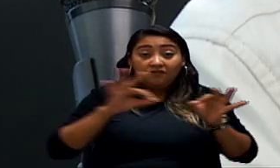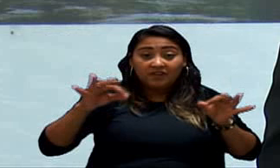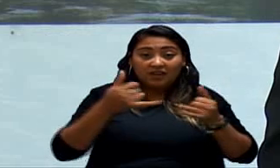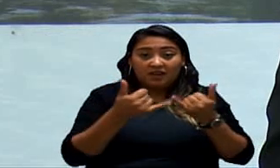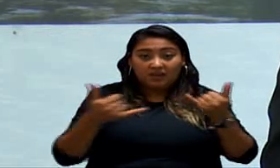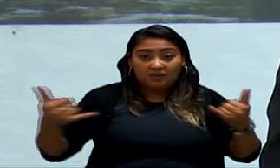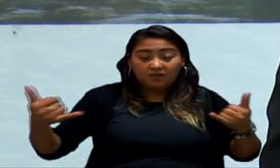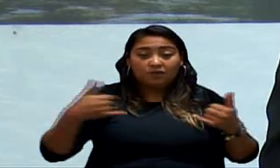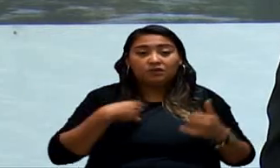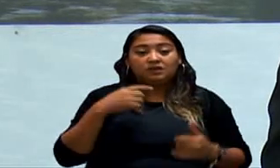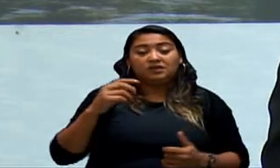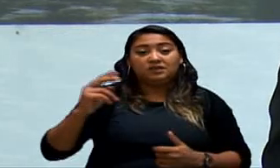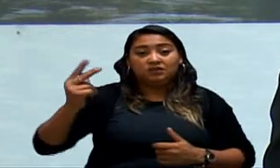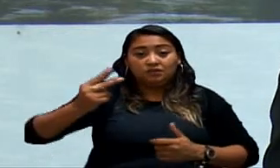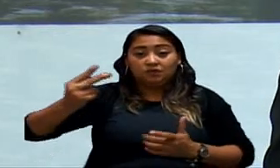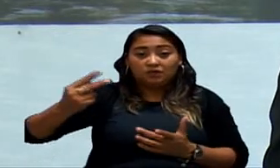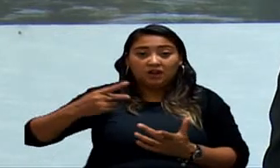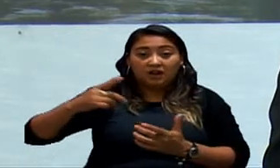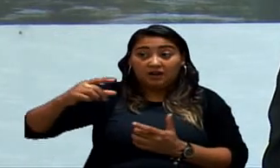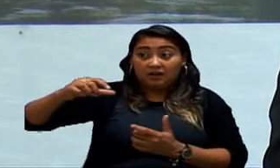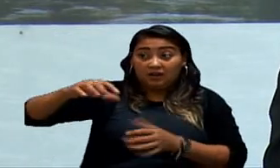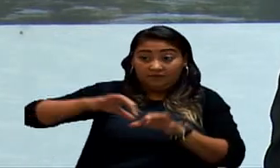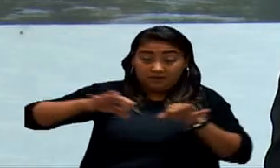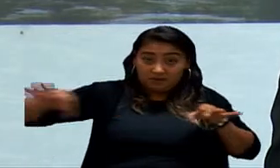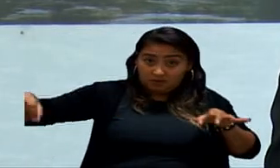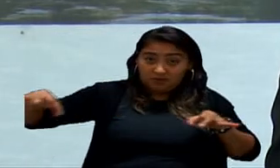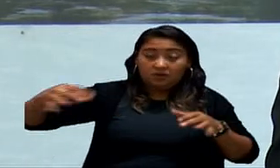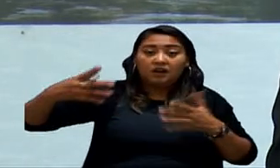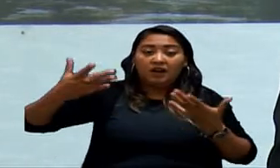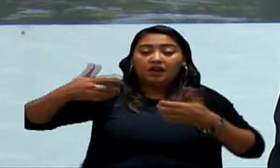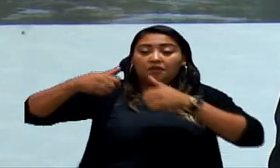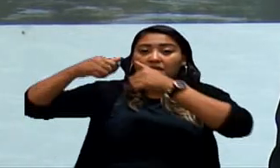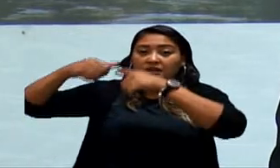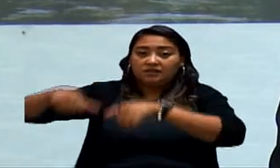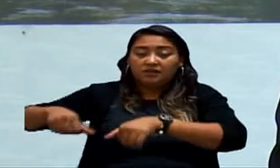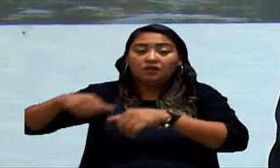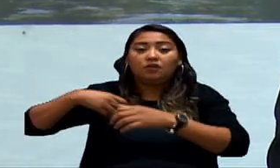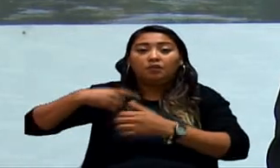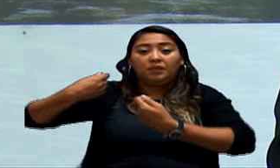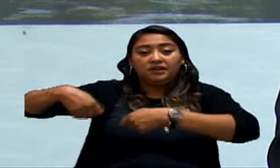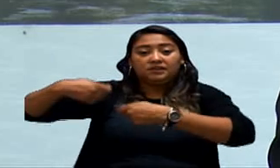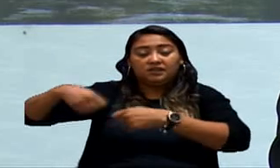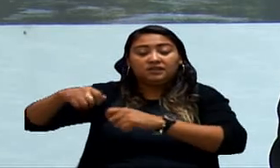rede secundária. E ali tem a rede secundária. Então, é a implantação dos braços.